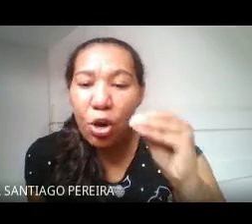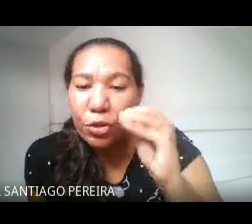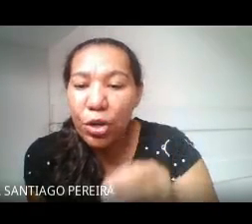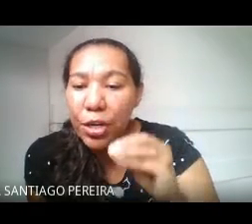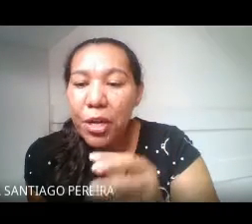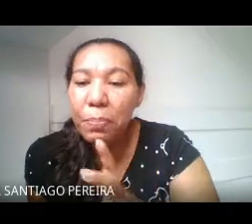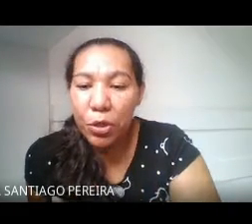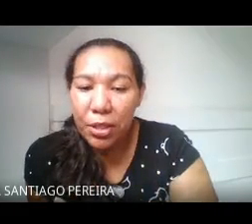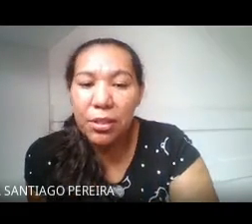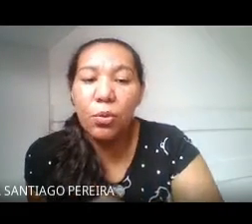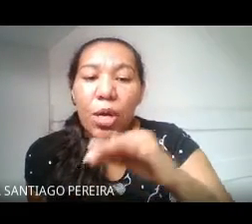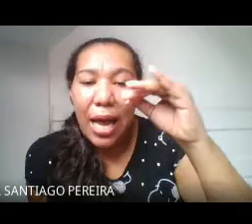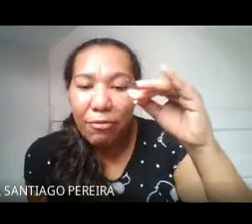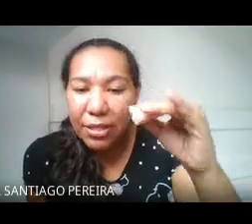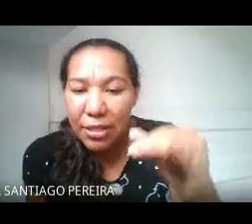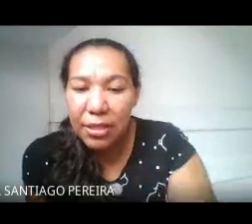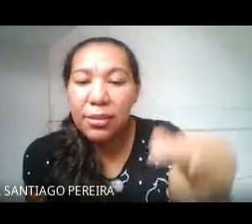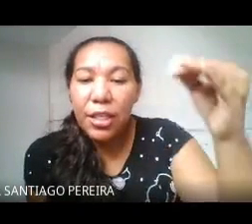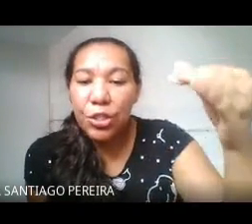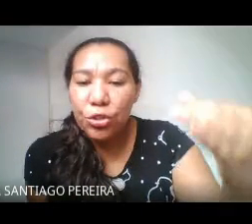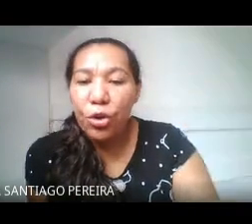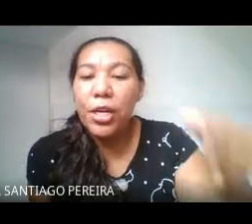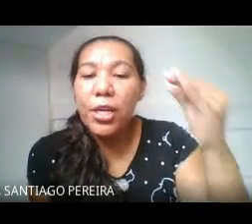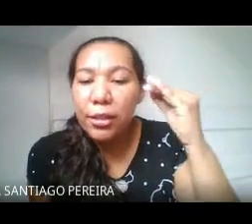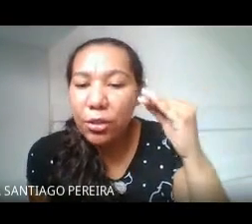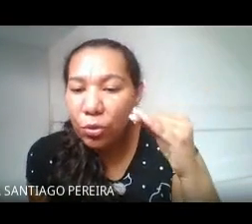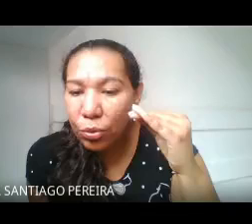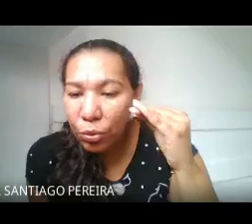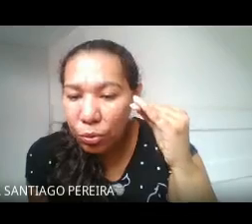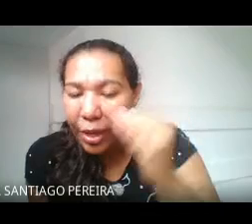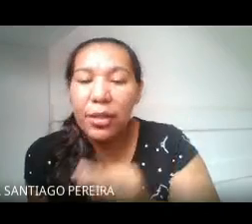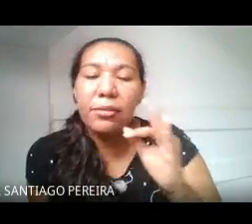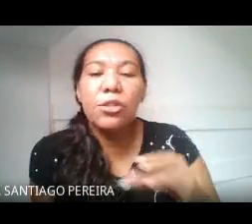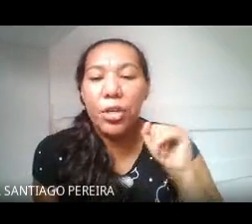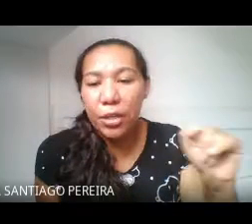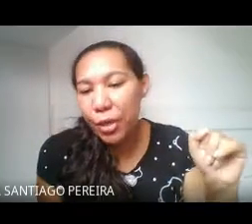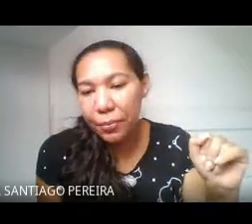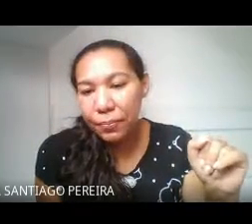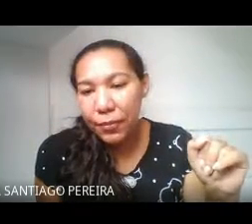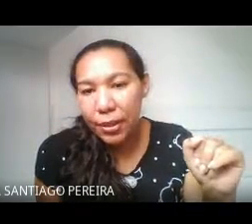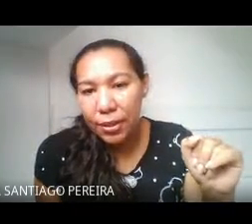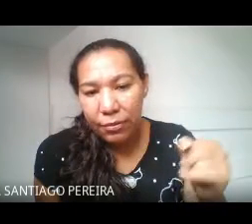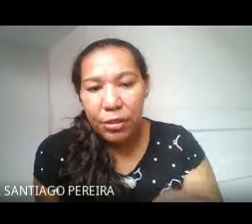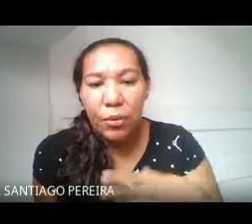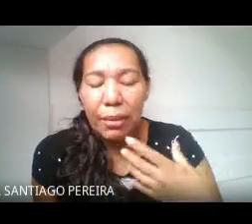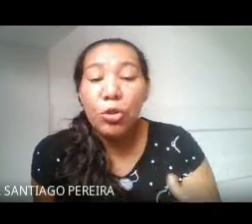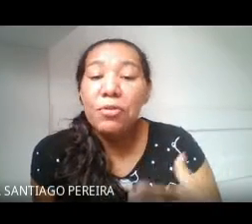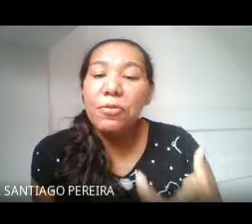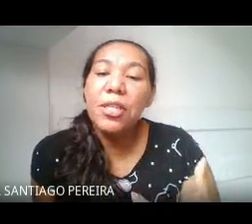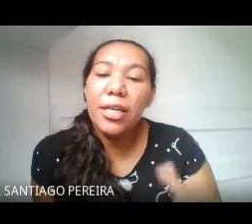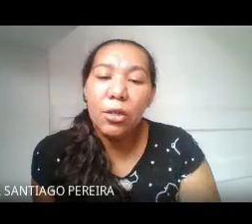History of Dorian Gray Portrait. Então, a fascinante história do retrato de Dorian Gray. Então